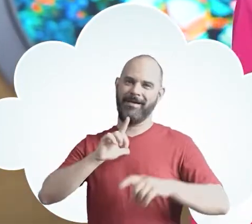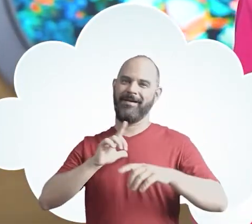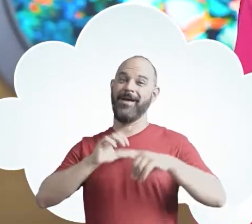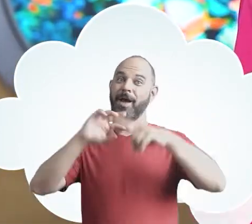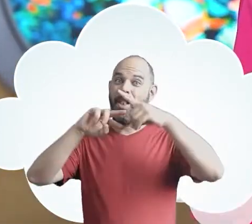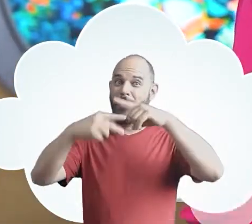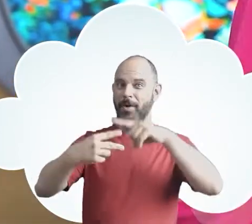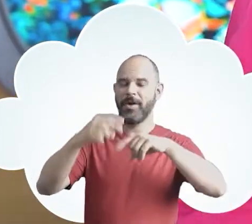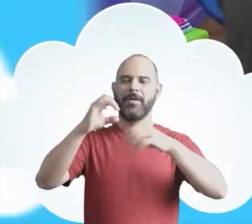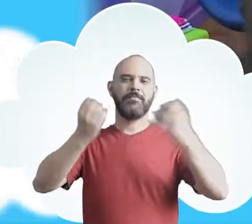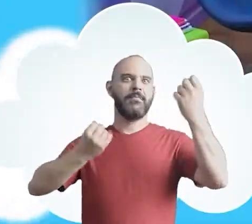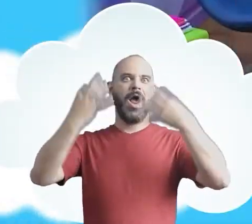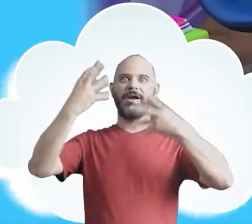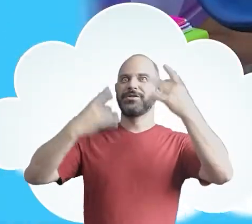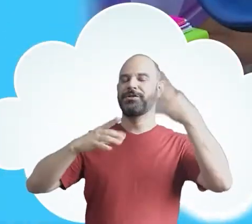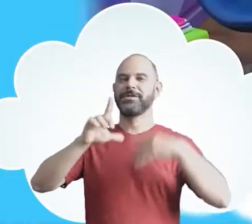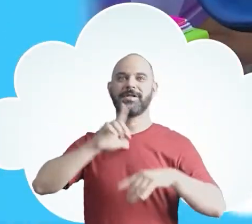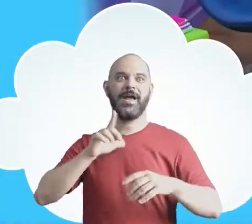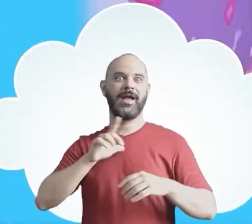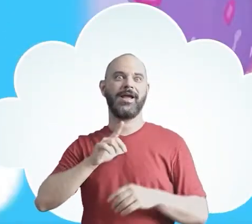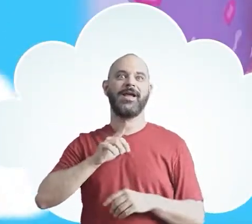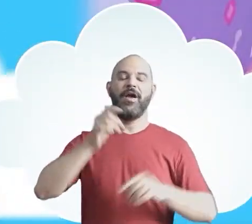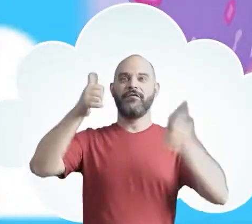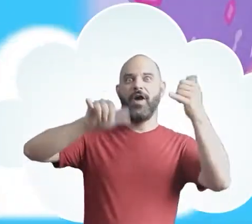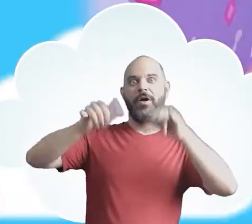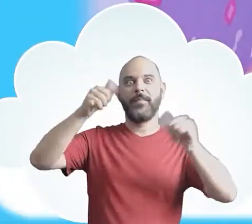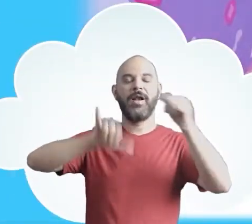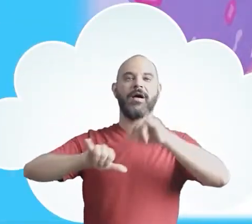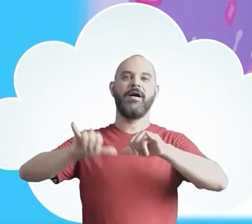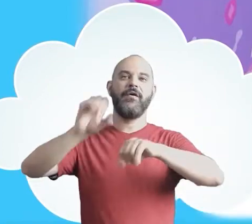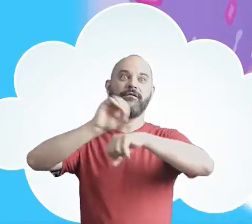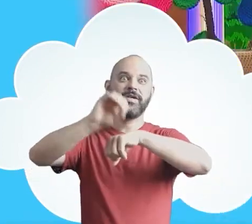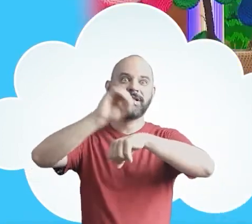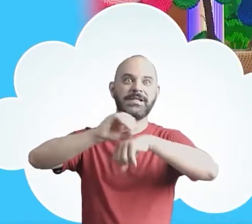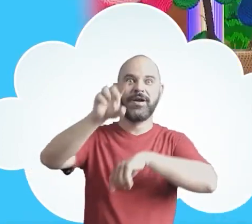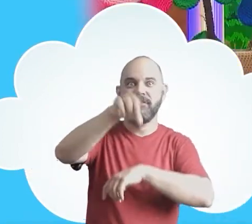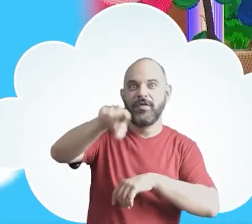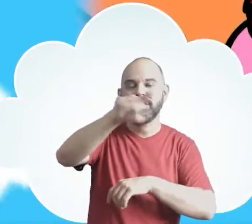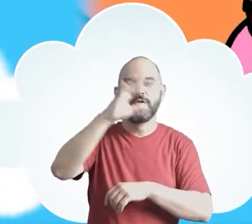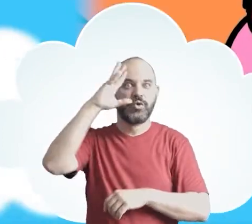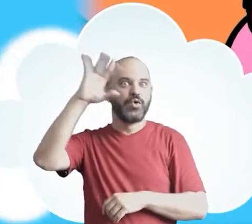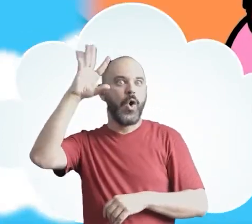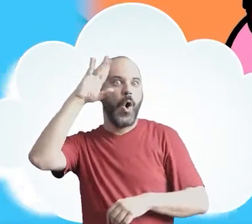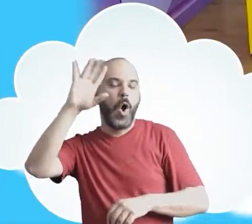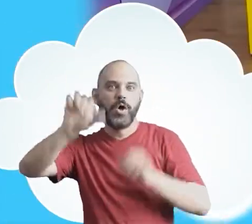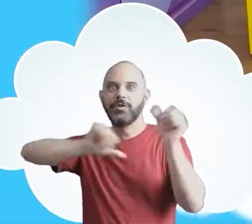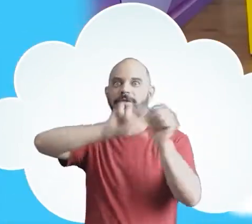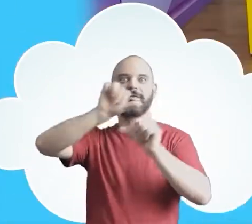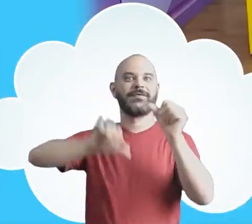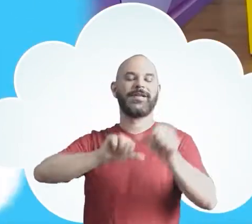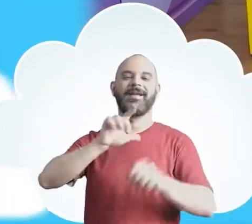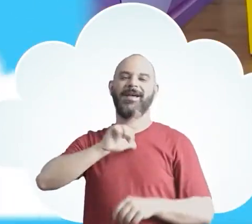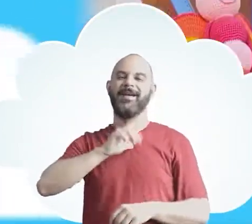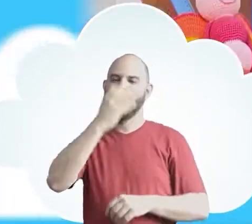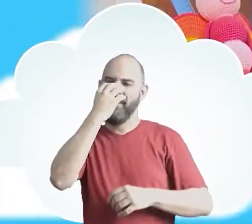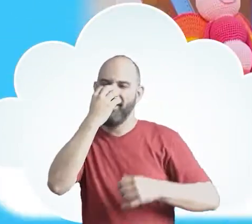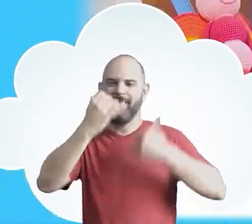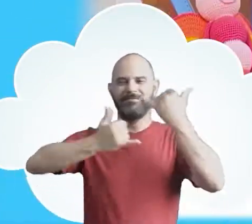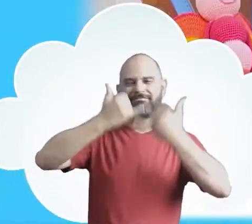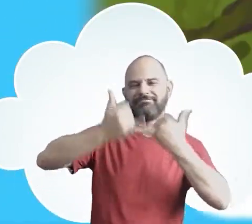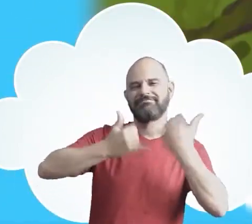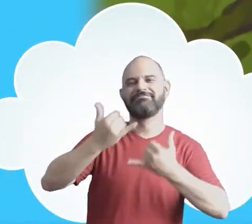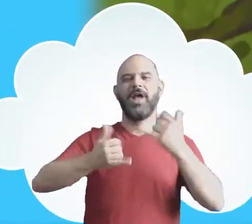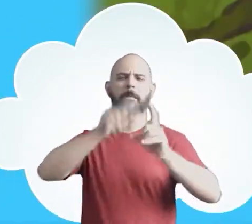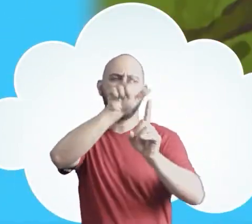Tem um laboratório mágico repleto de fórmulas e oficinas para ajudar a dar forma nos seus sonhos. Tem palhaçada,